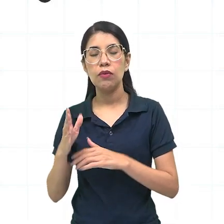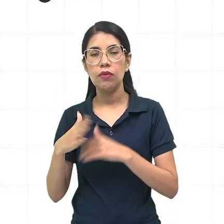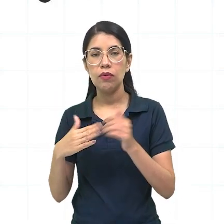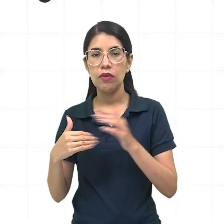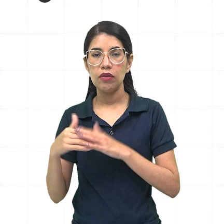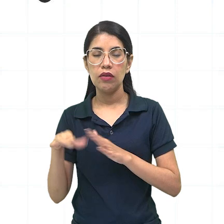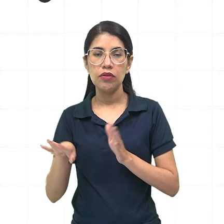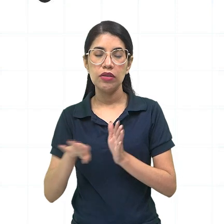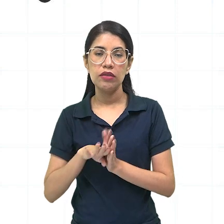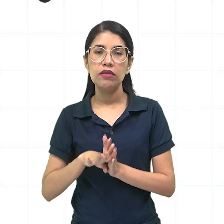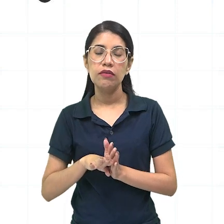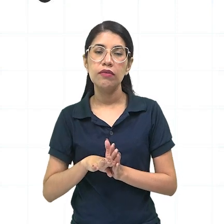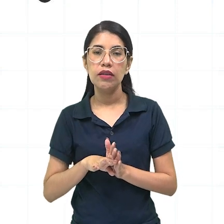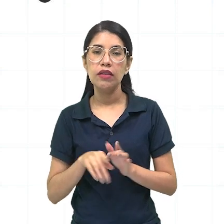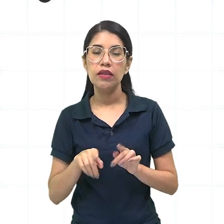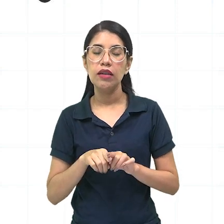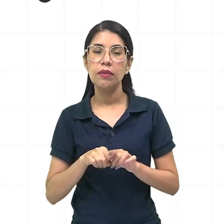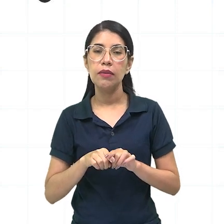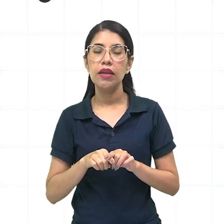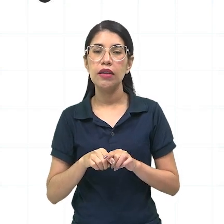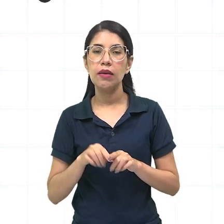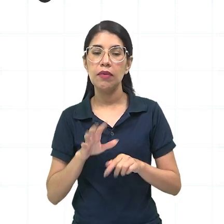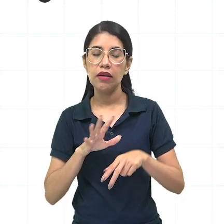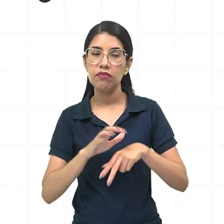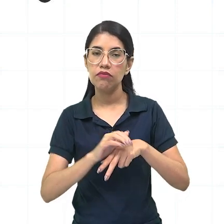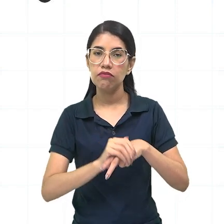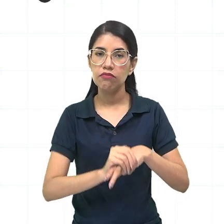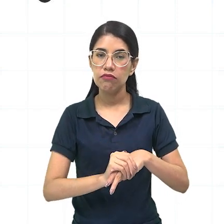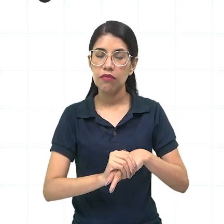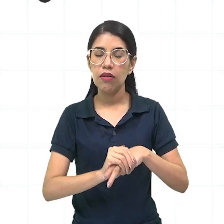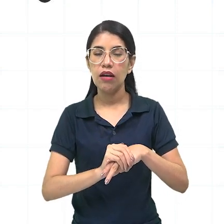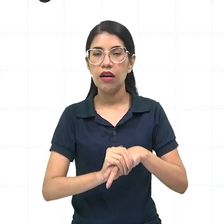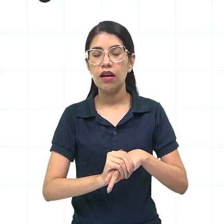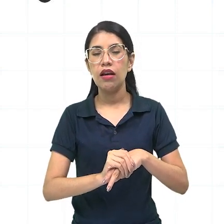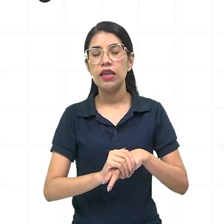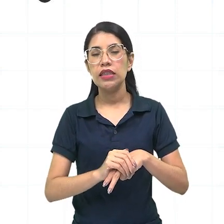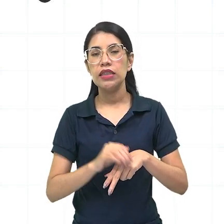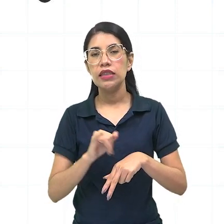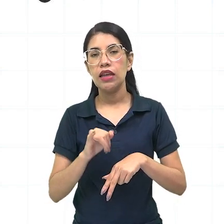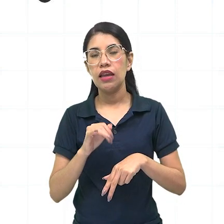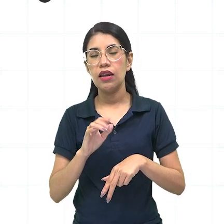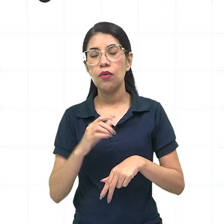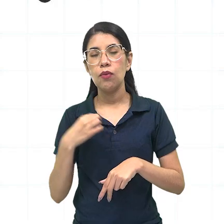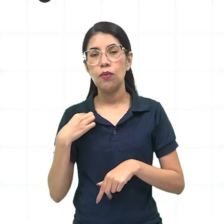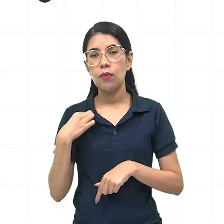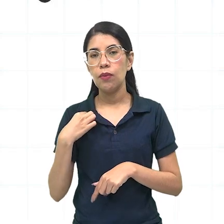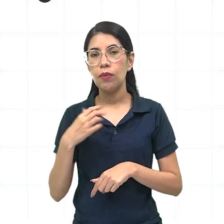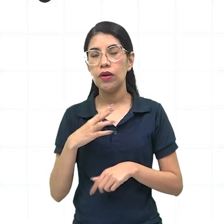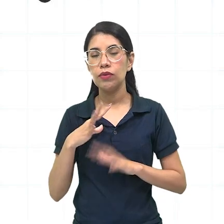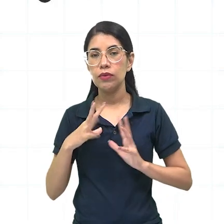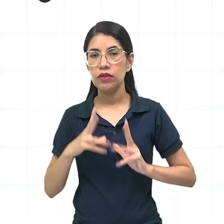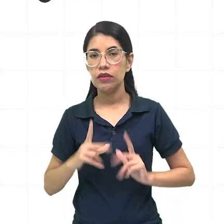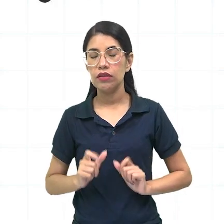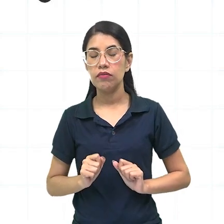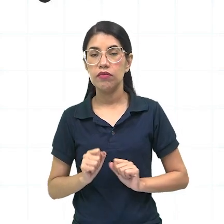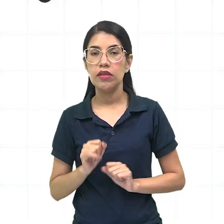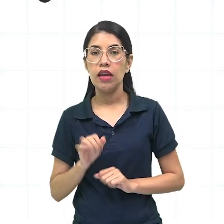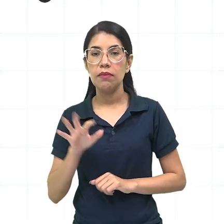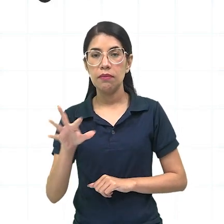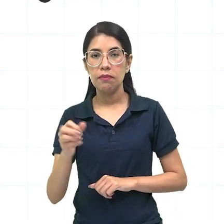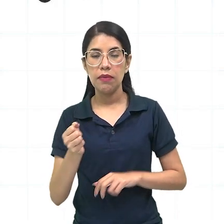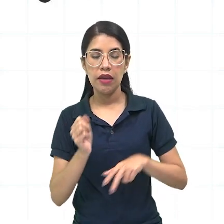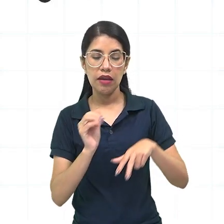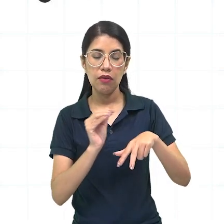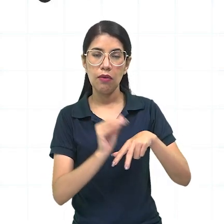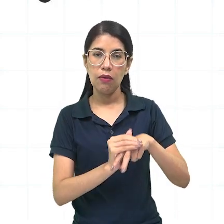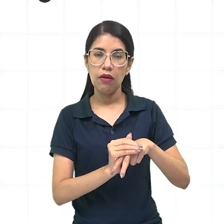chegar e faça pressão direta com um pano limpo. Você vai tentar achar um pano limpo ali próximo e aí